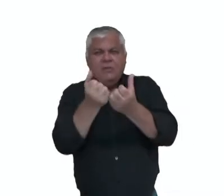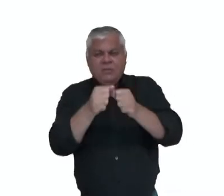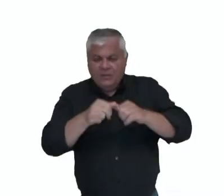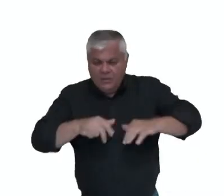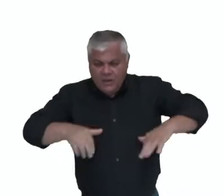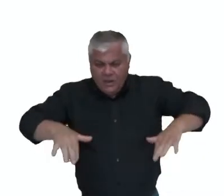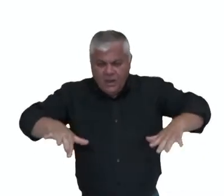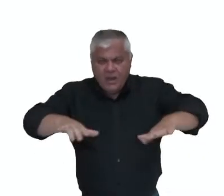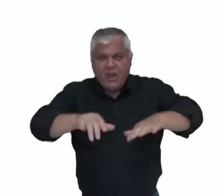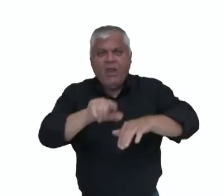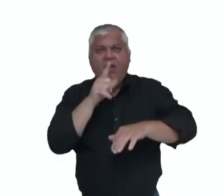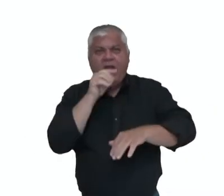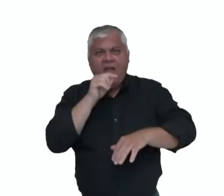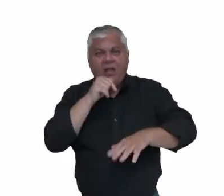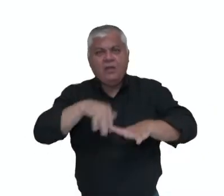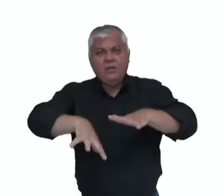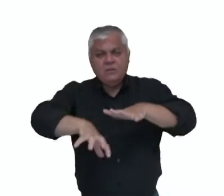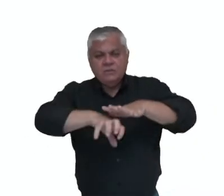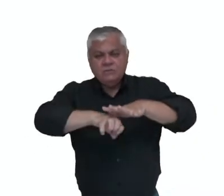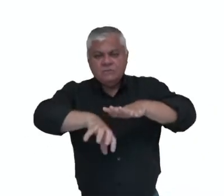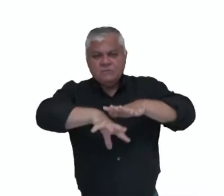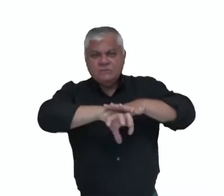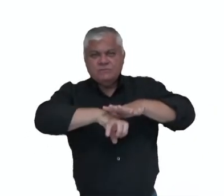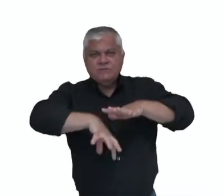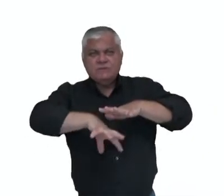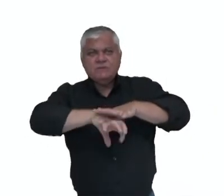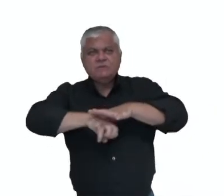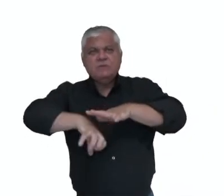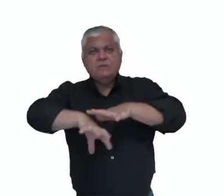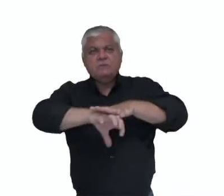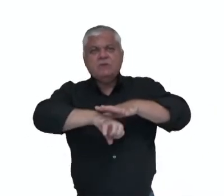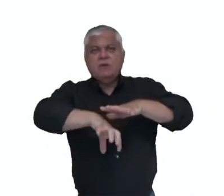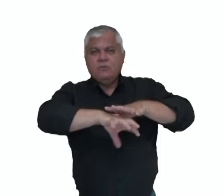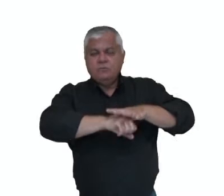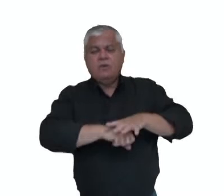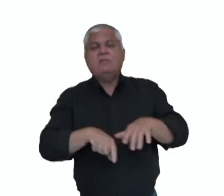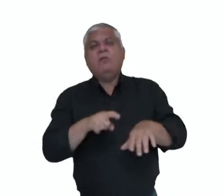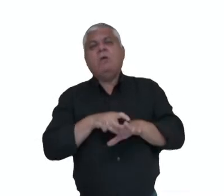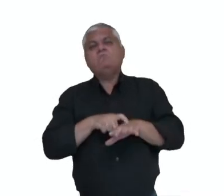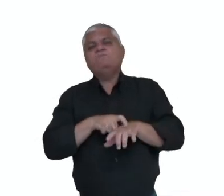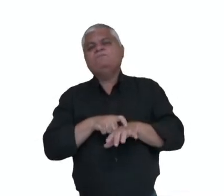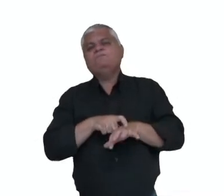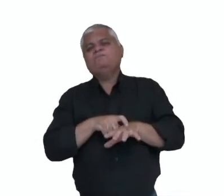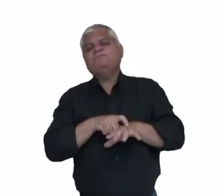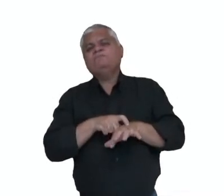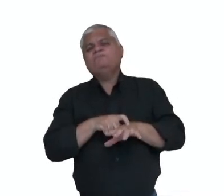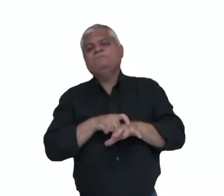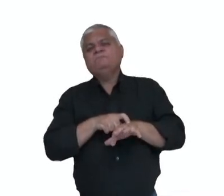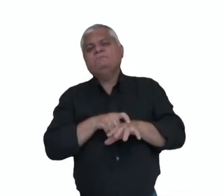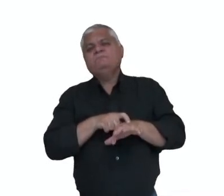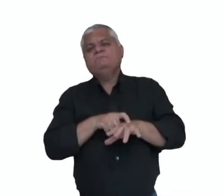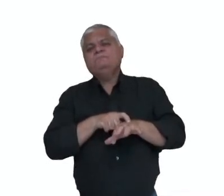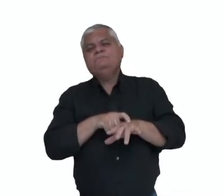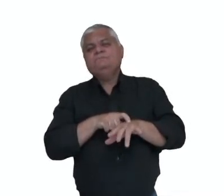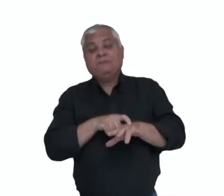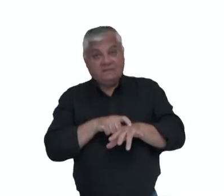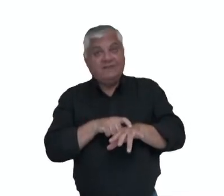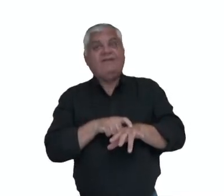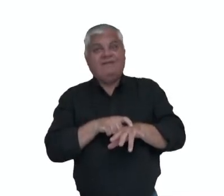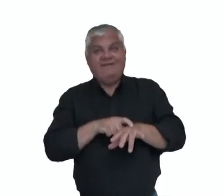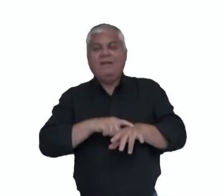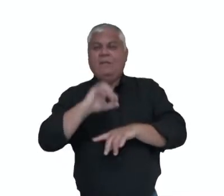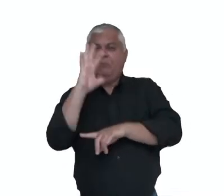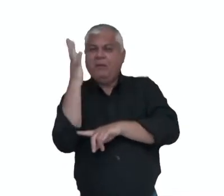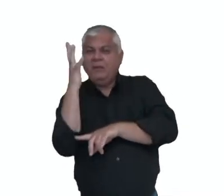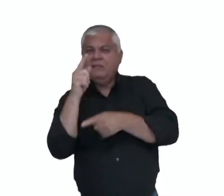tá? Eles absorvem a matéria orgânica morta, mas eles também parasitam algas, protozoários, outros fungos, plantas e